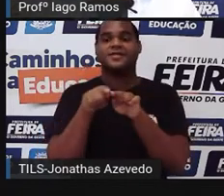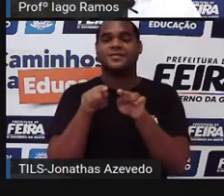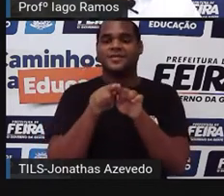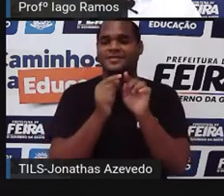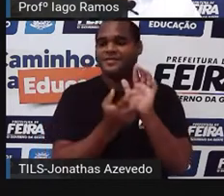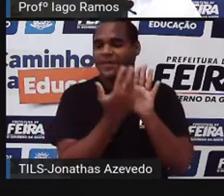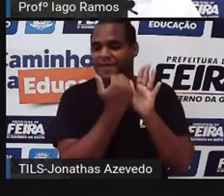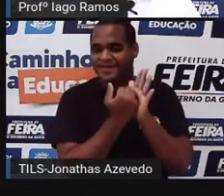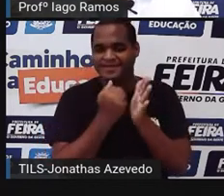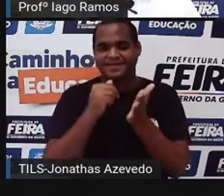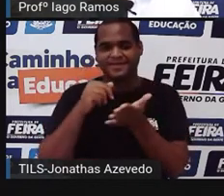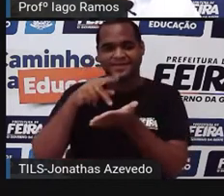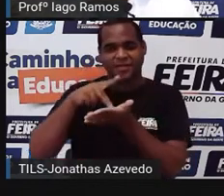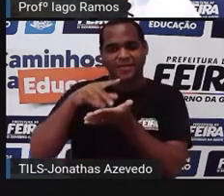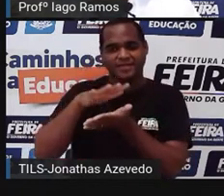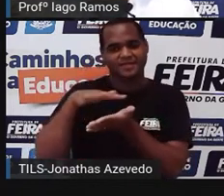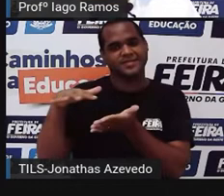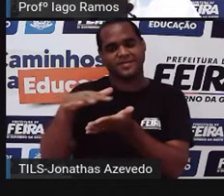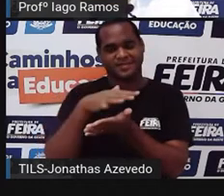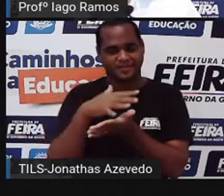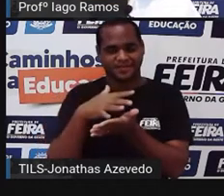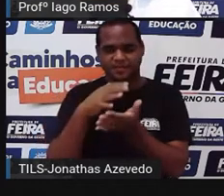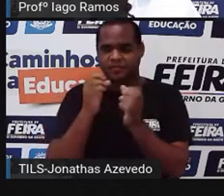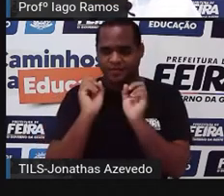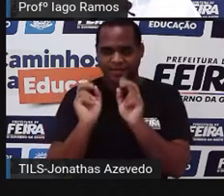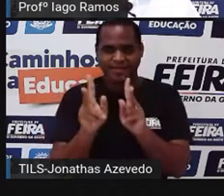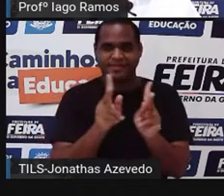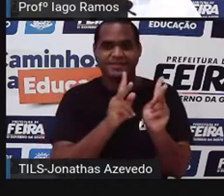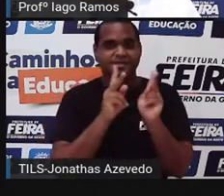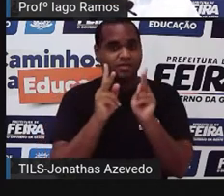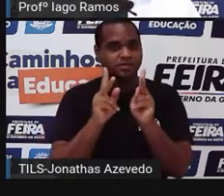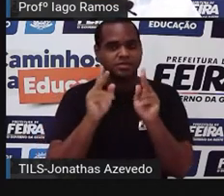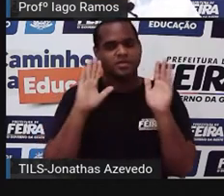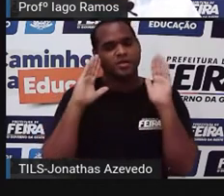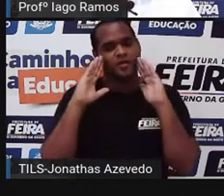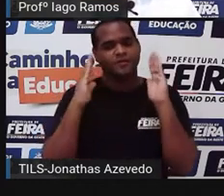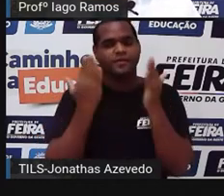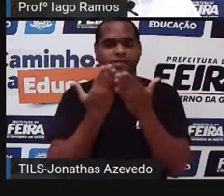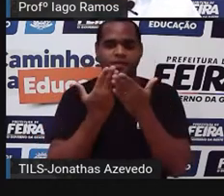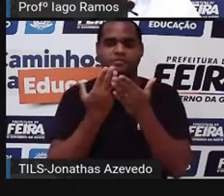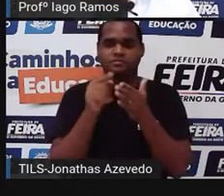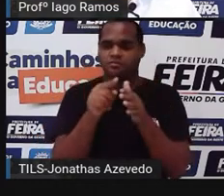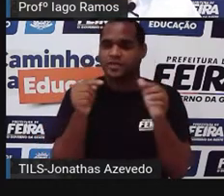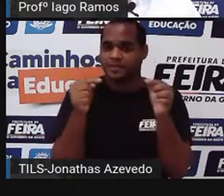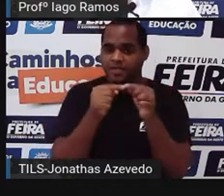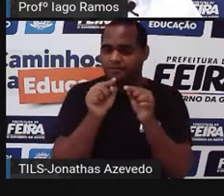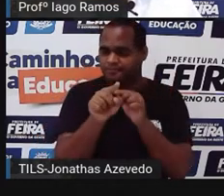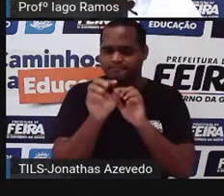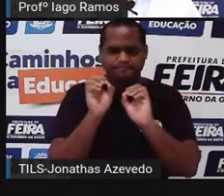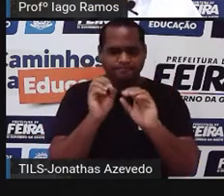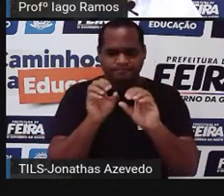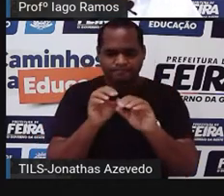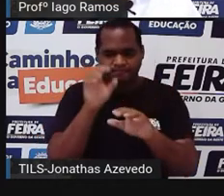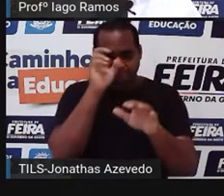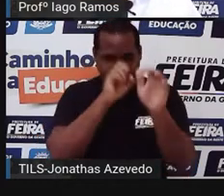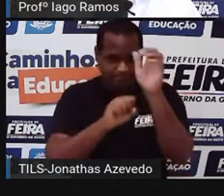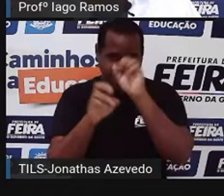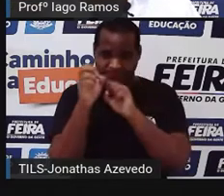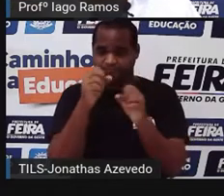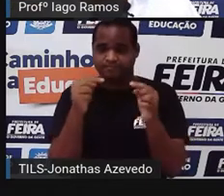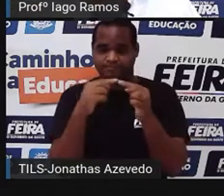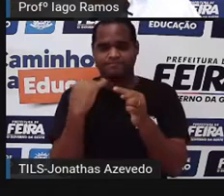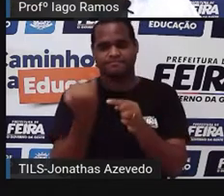figuras geométricas planas o foco da nossa aula vai estar nisso daí tá